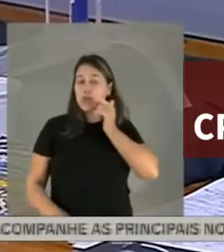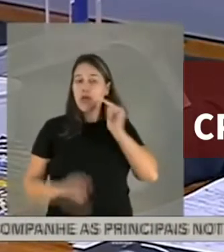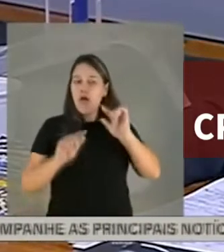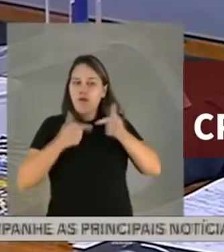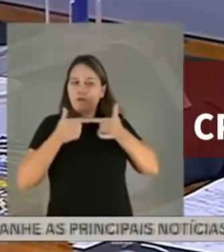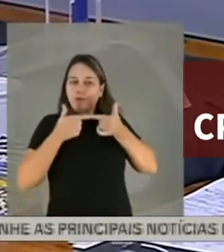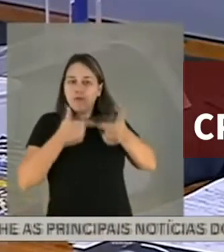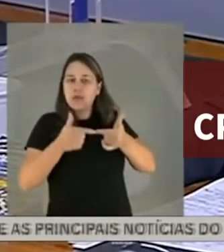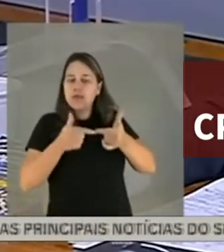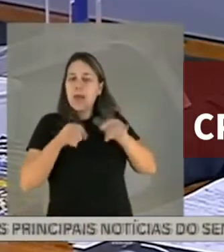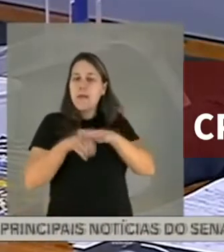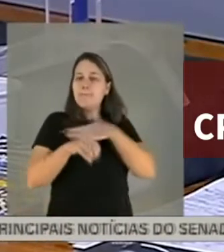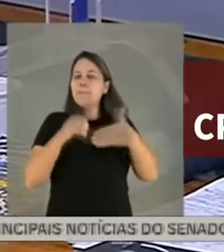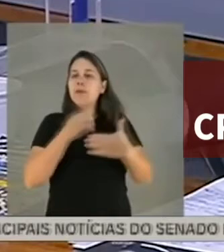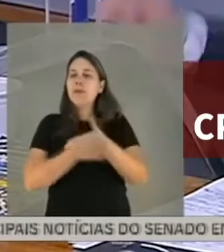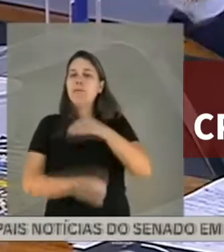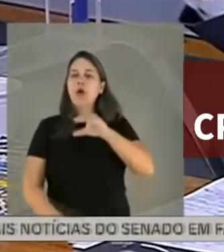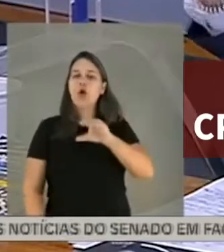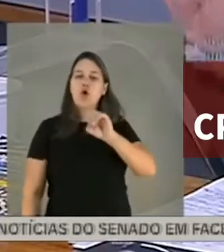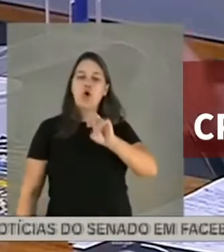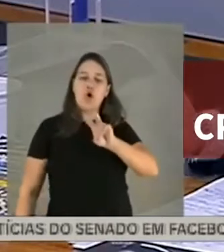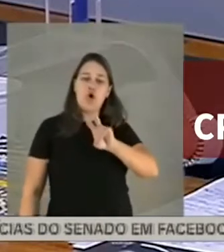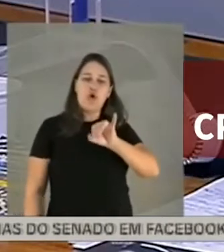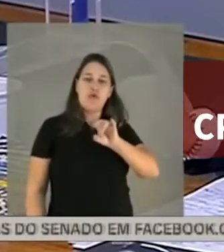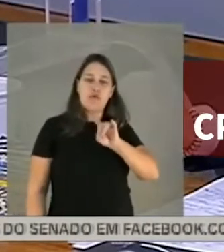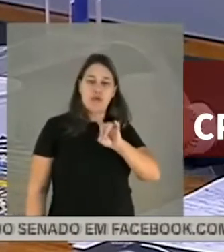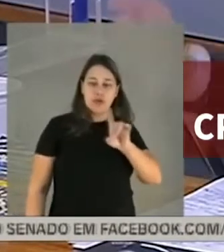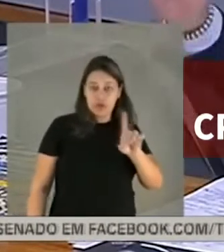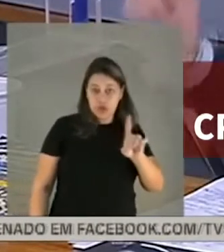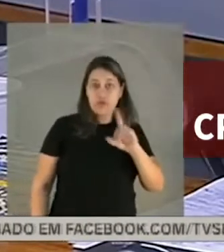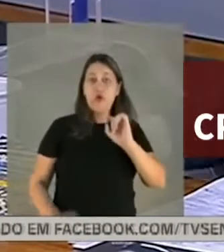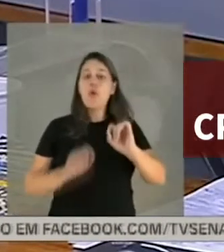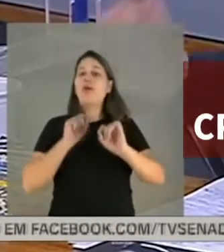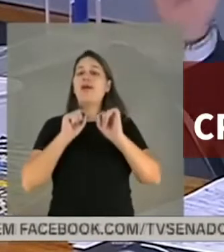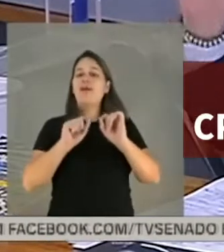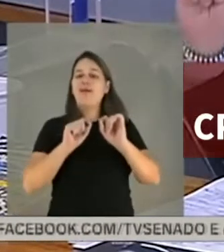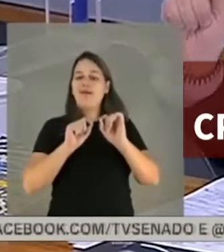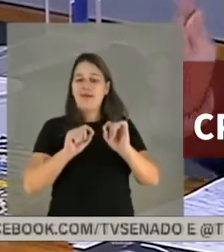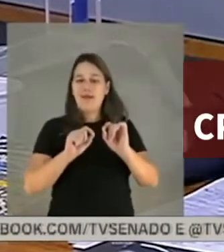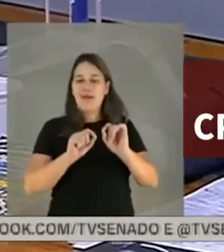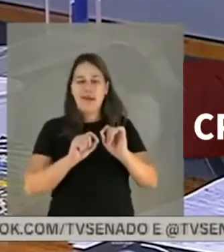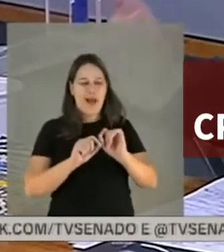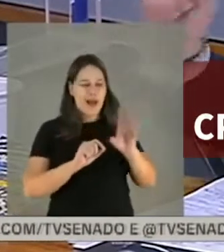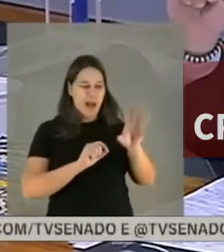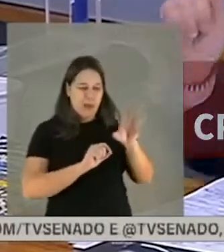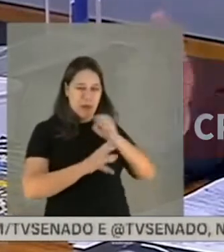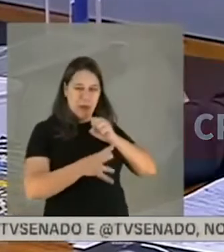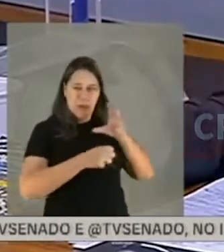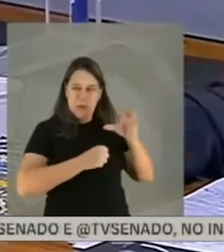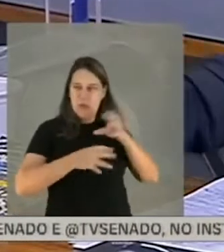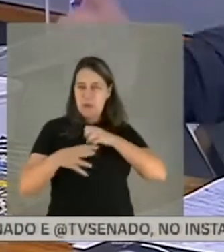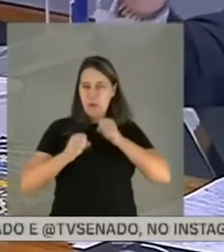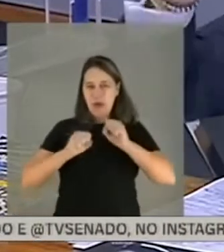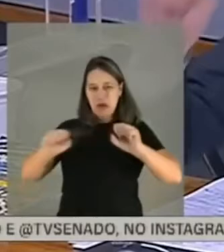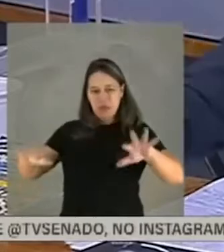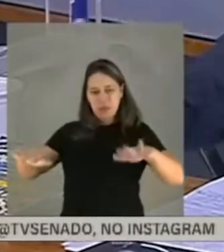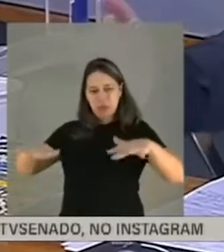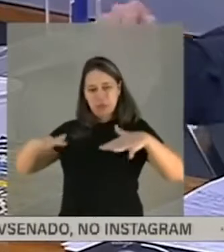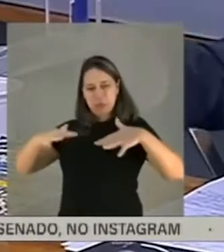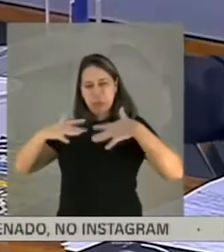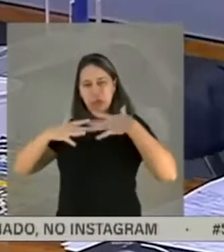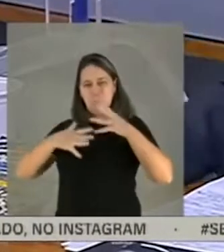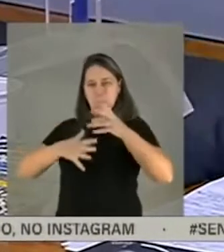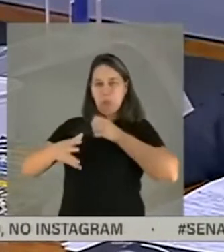pandemia e o coronavírus foi adoção da busca da imunidade coletiva